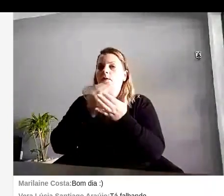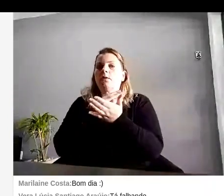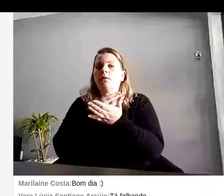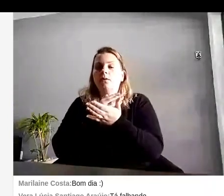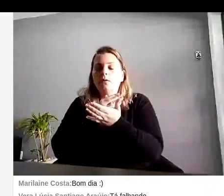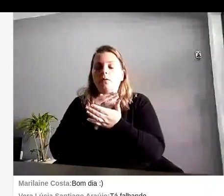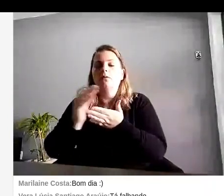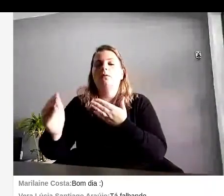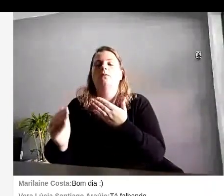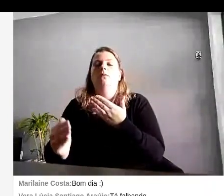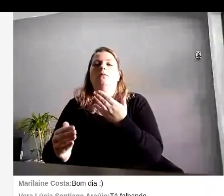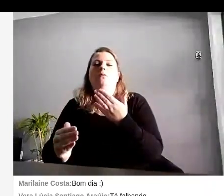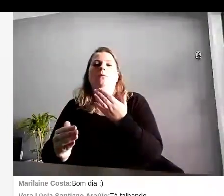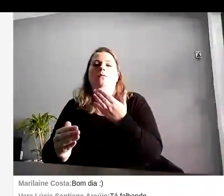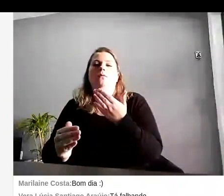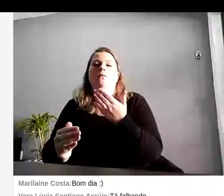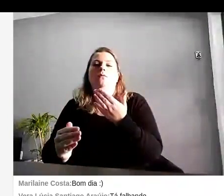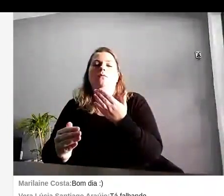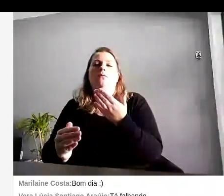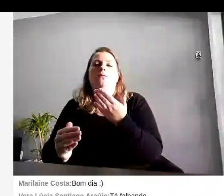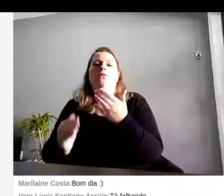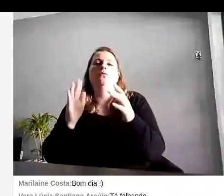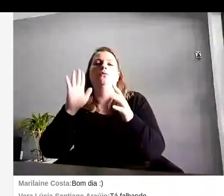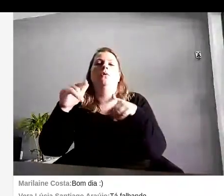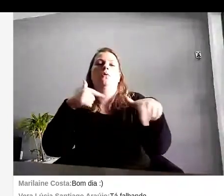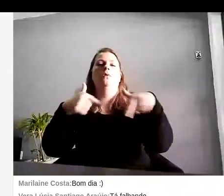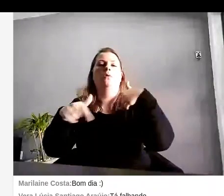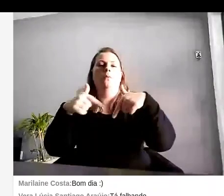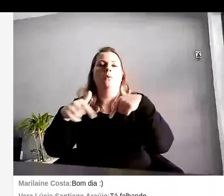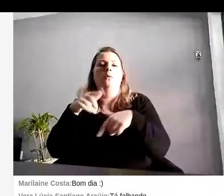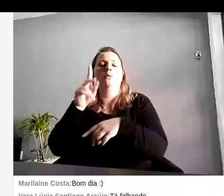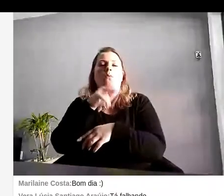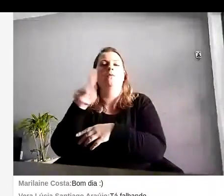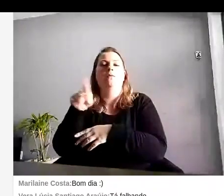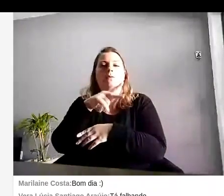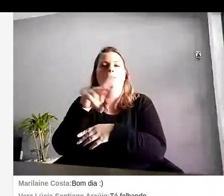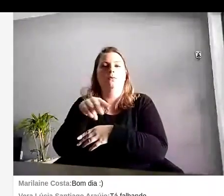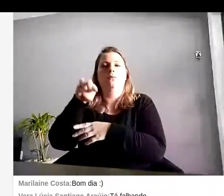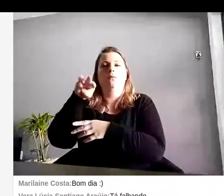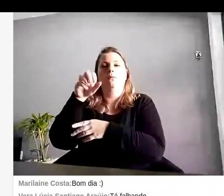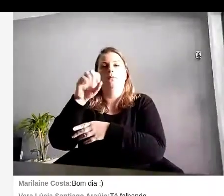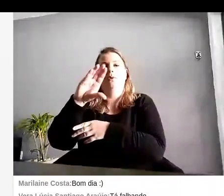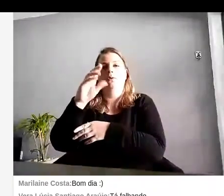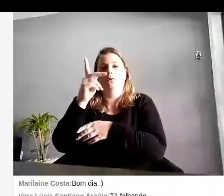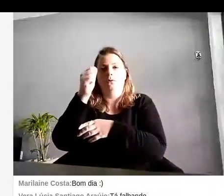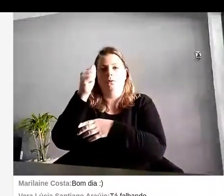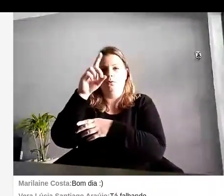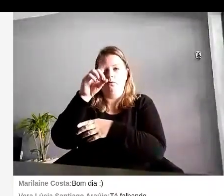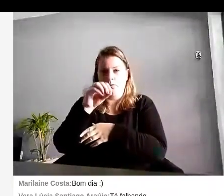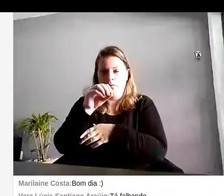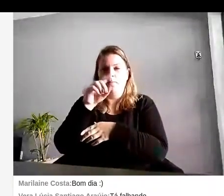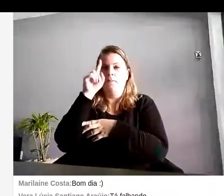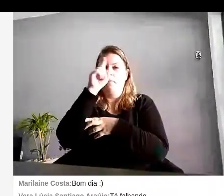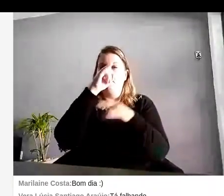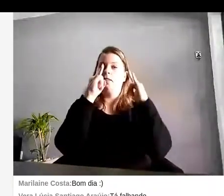diretamente com o público com deficiência visual. Lá no Instituto de Cegos de